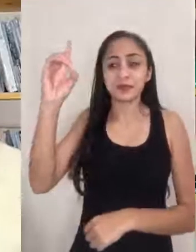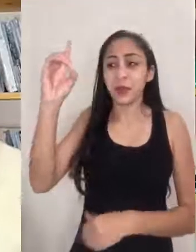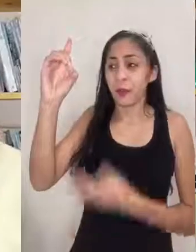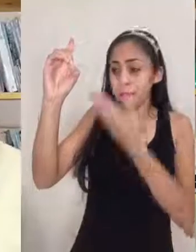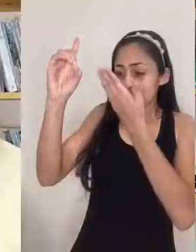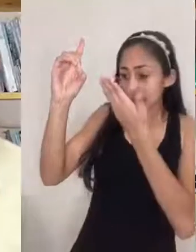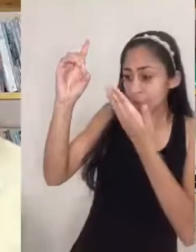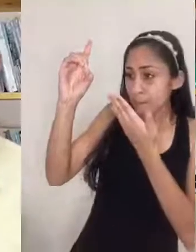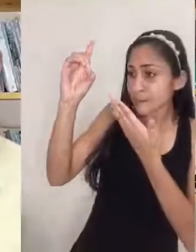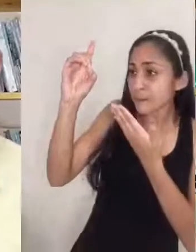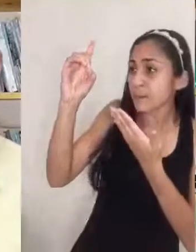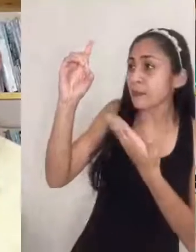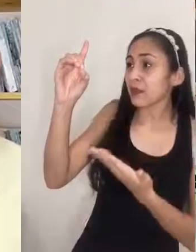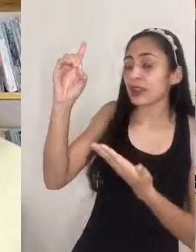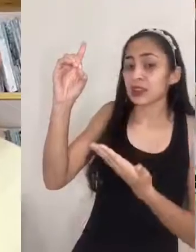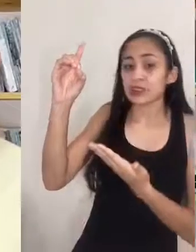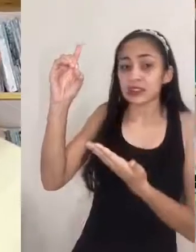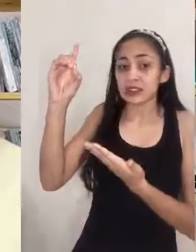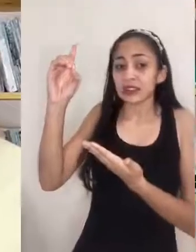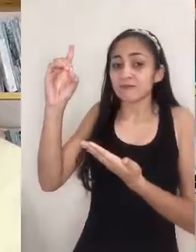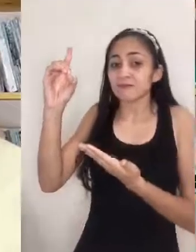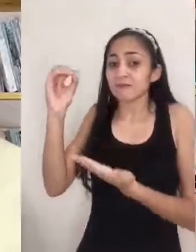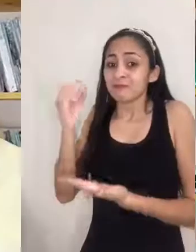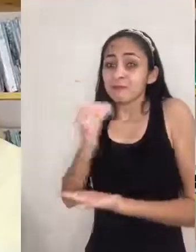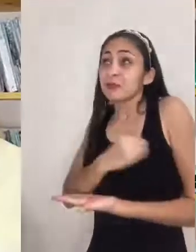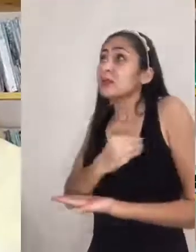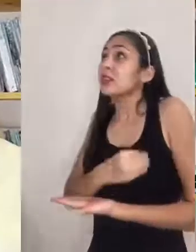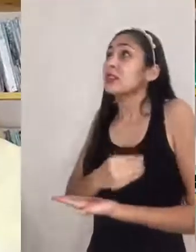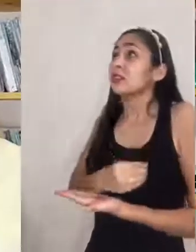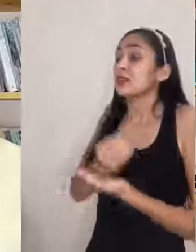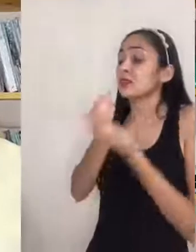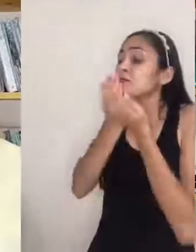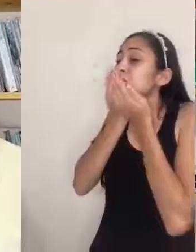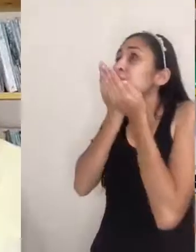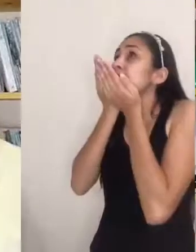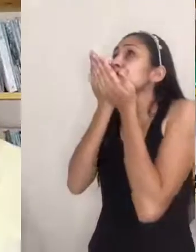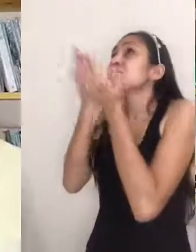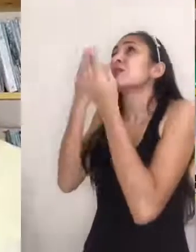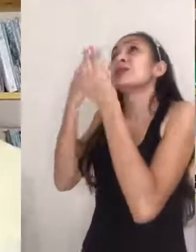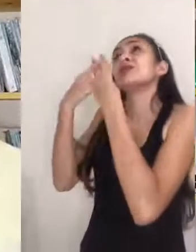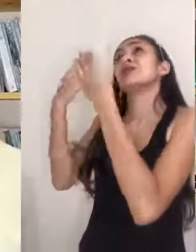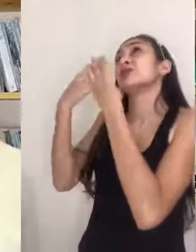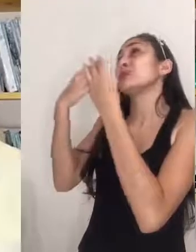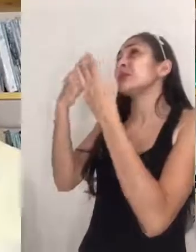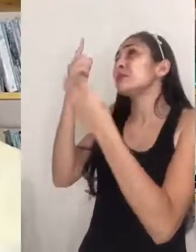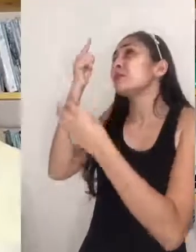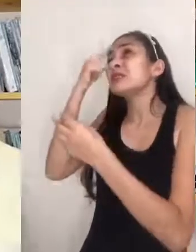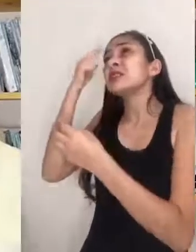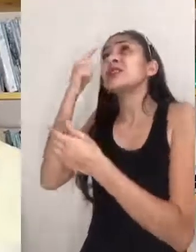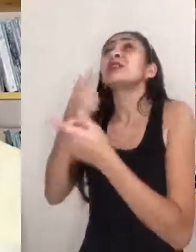E chegar diante dele e confessar o que fez, o que pensou, o